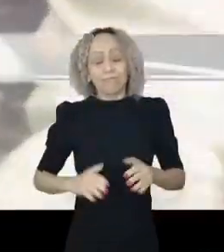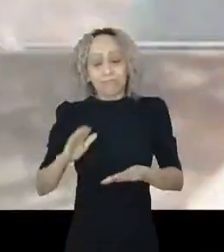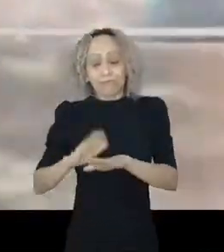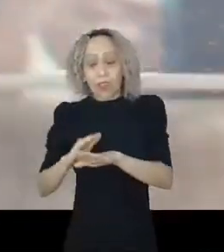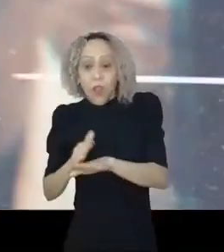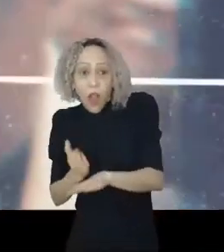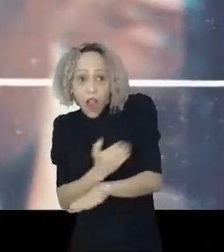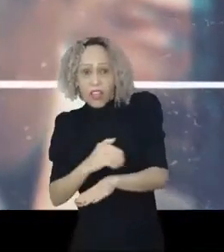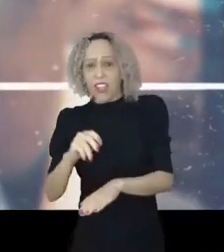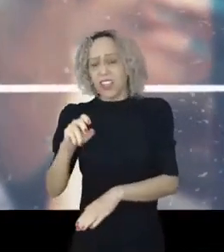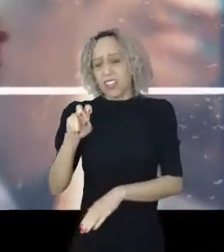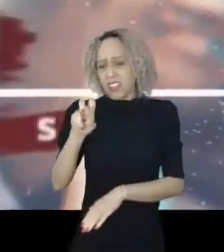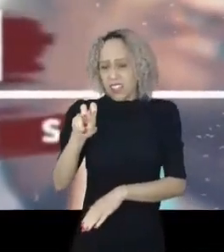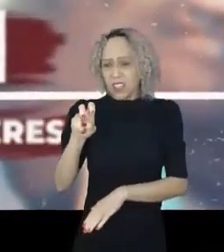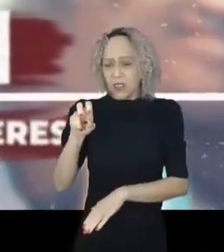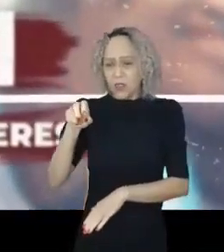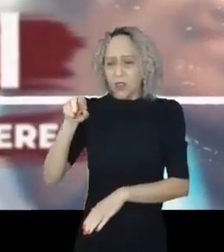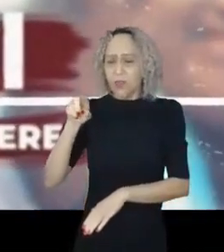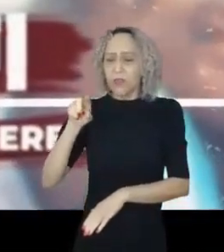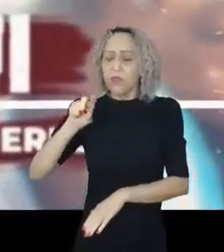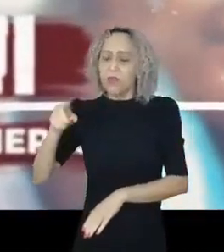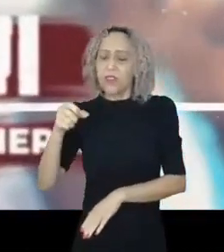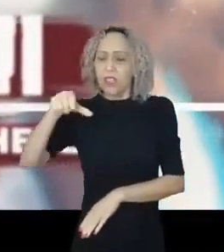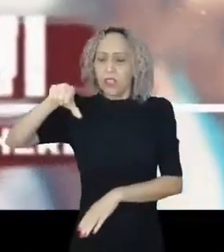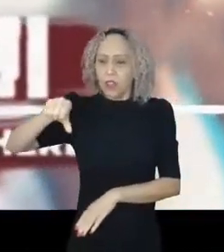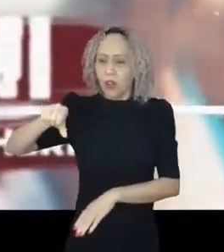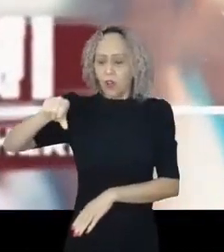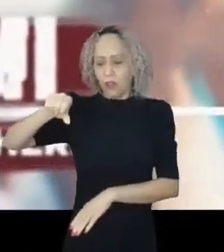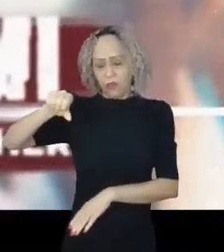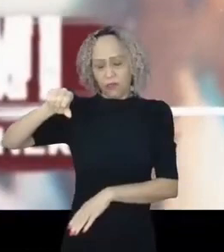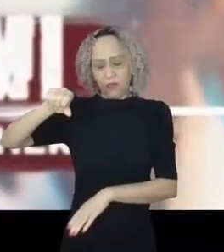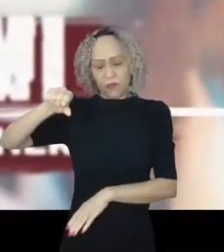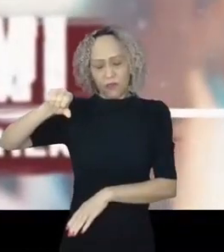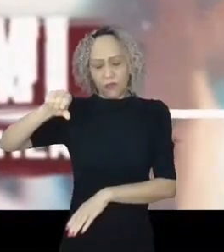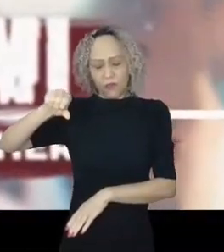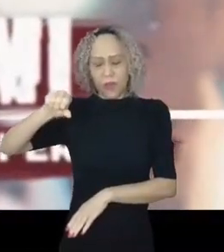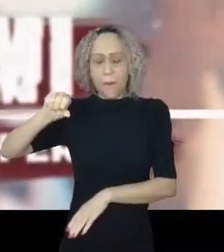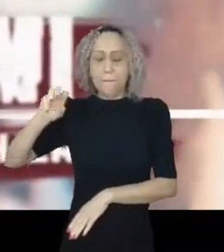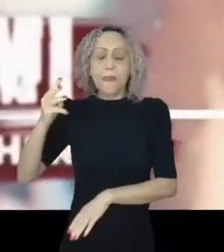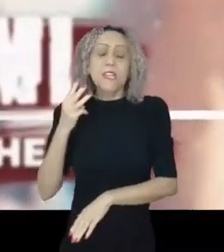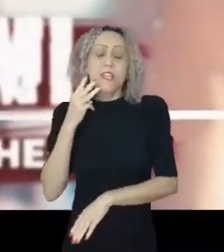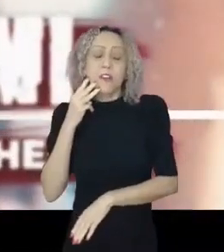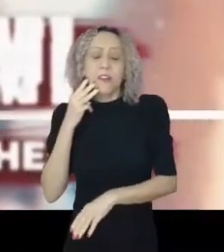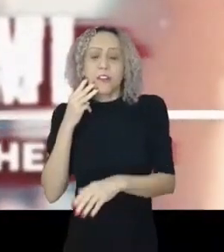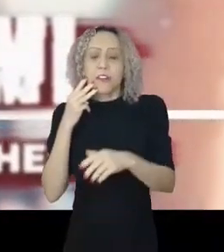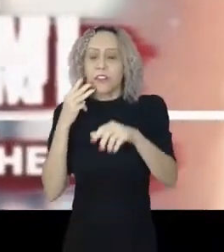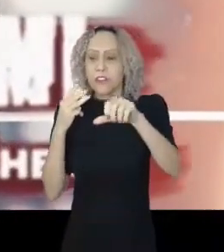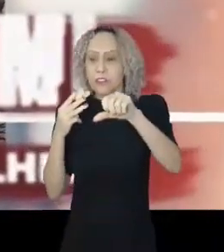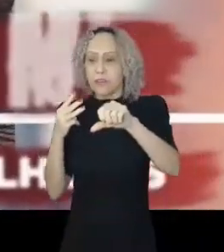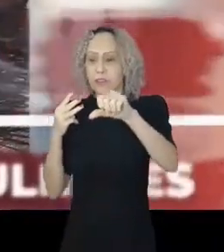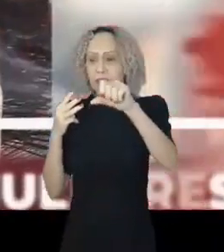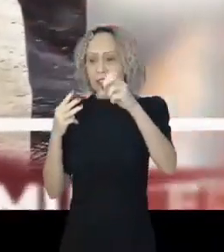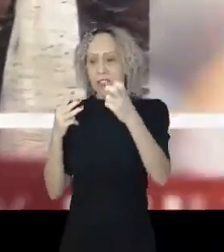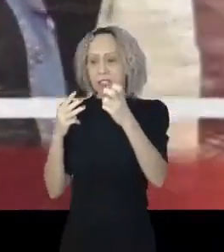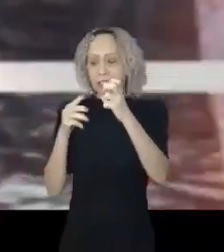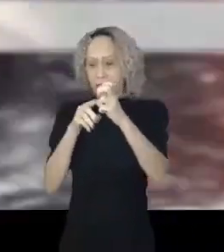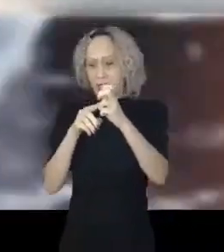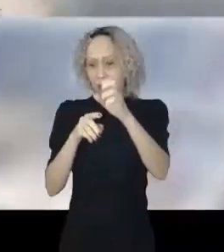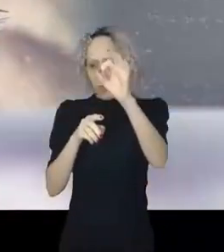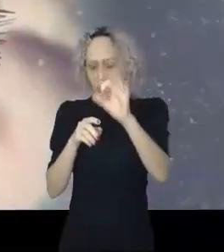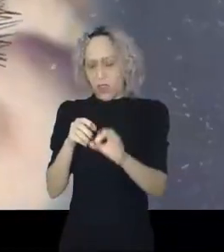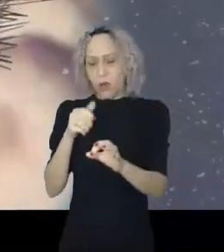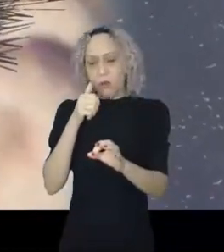de 5,9 milhões, sendo 91% mulheres, tinham direito apenas à carteira assinada. Com a Lei